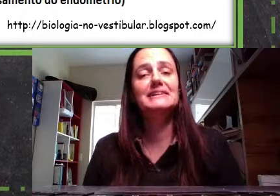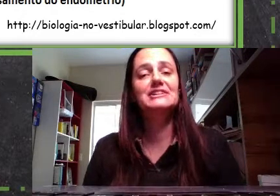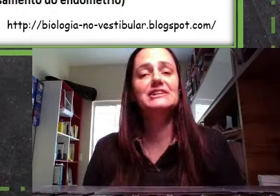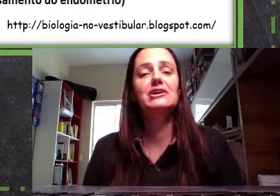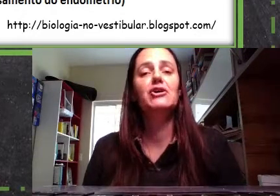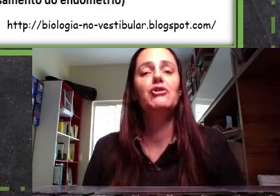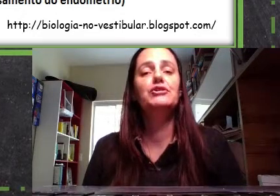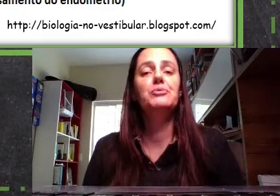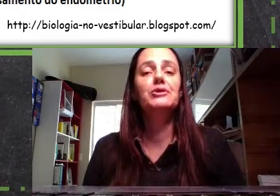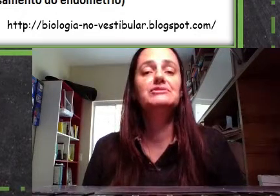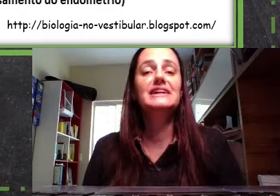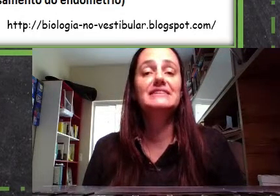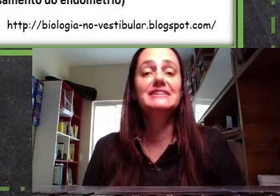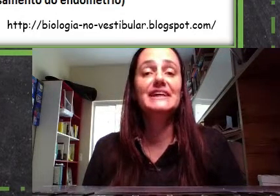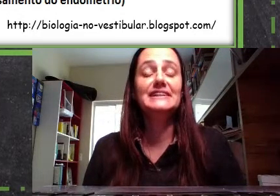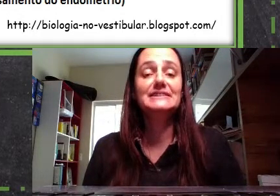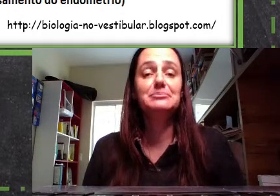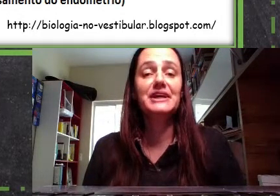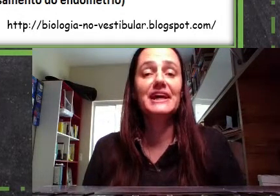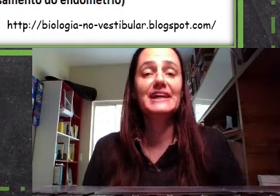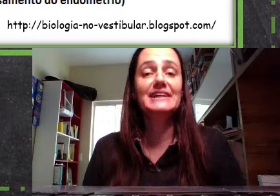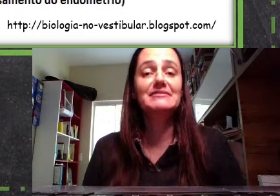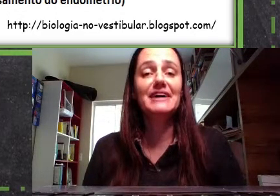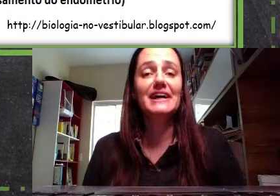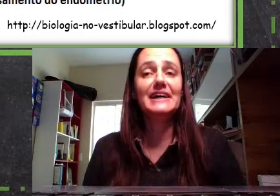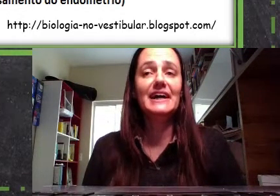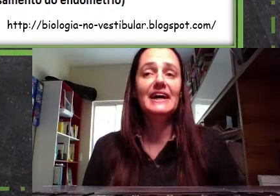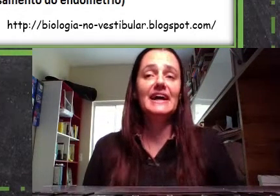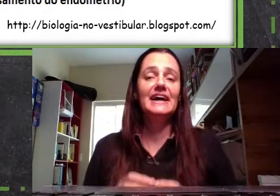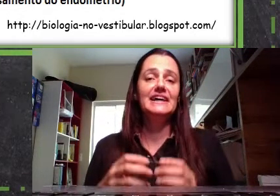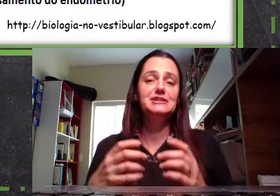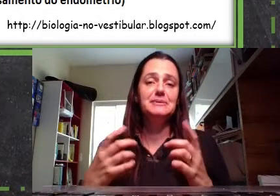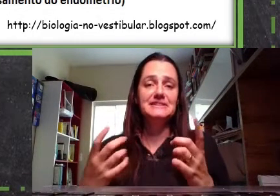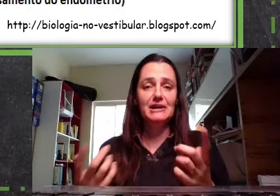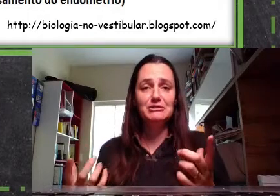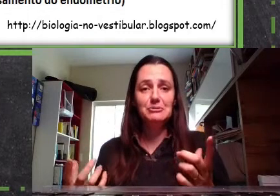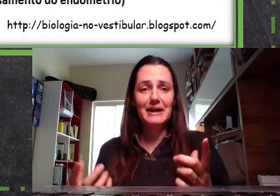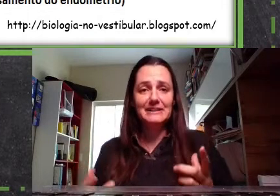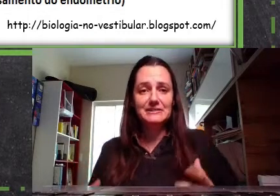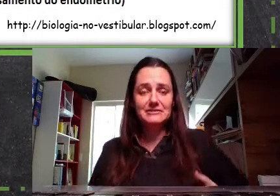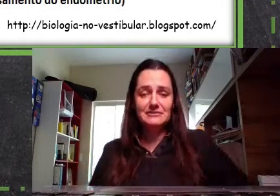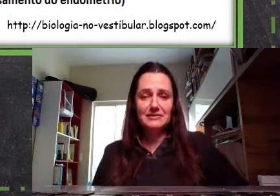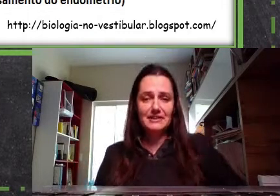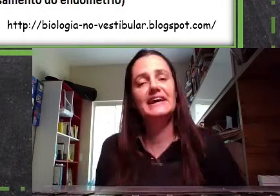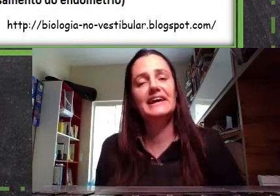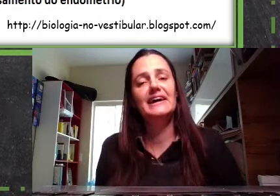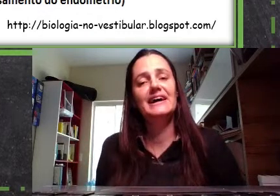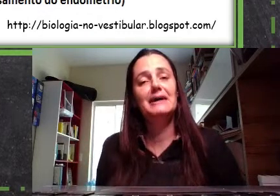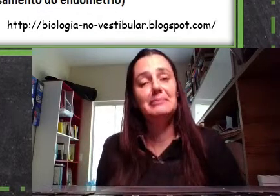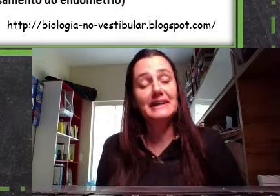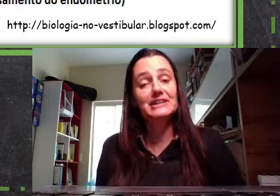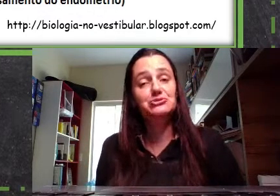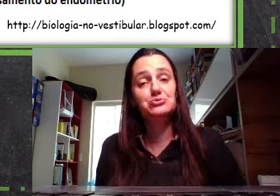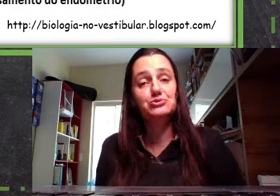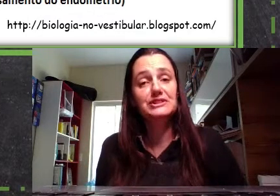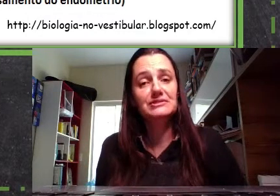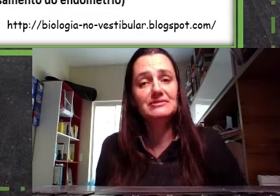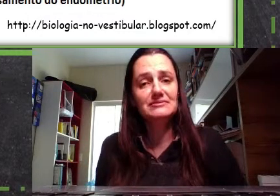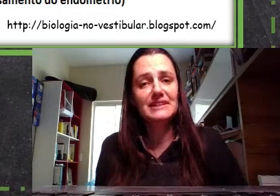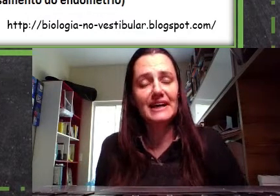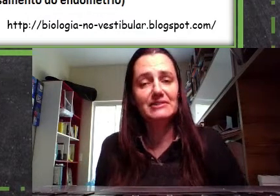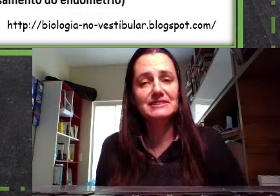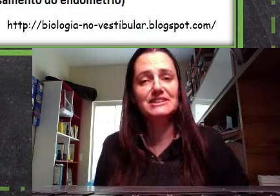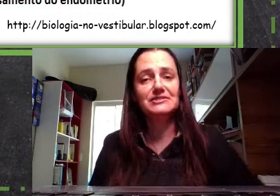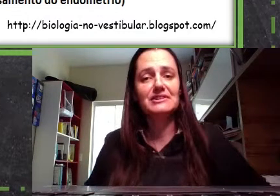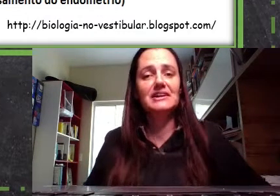também é chamada de hormônio da gravidez, porque é ela que vai espessar o endométrio, que é a parede do